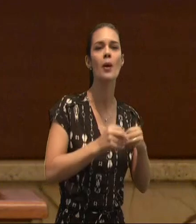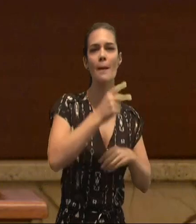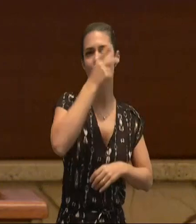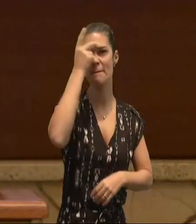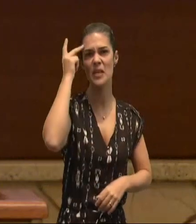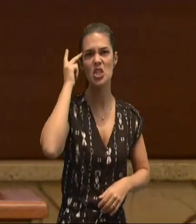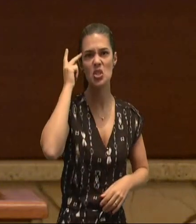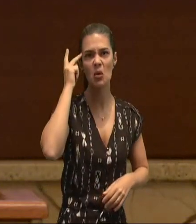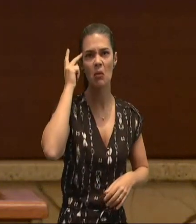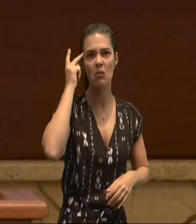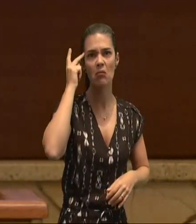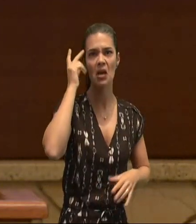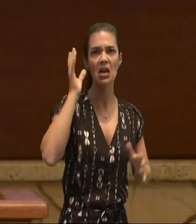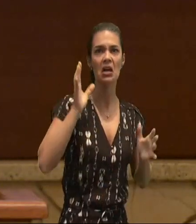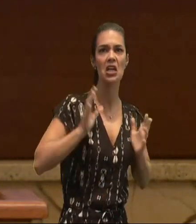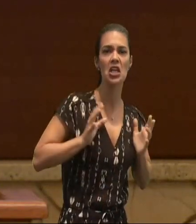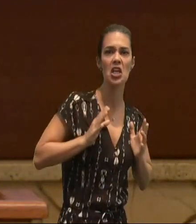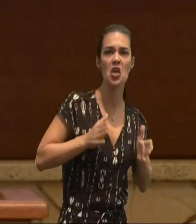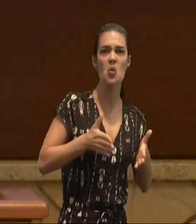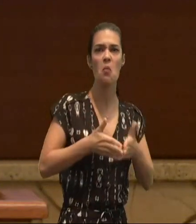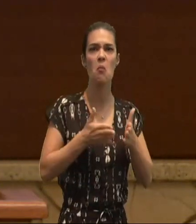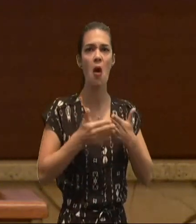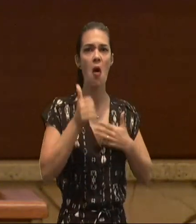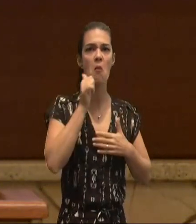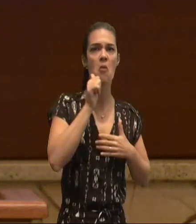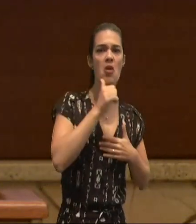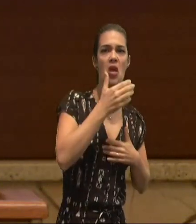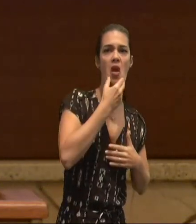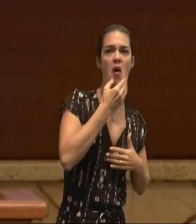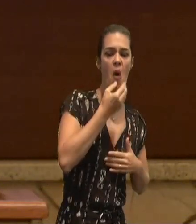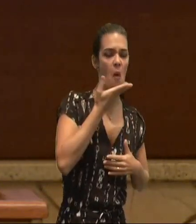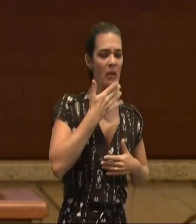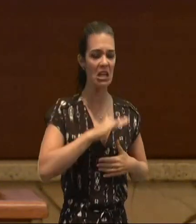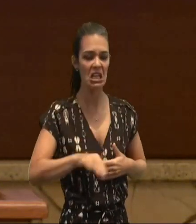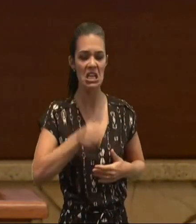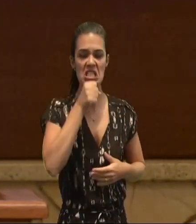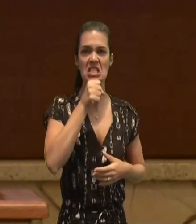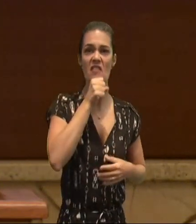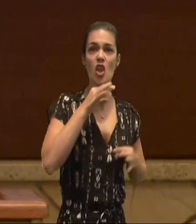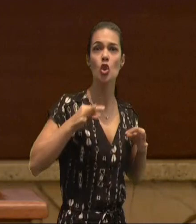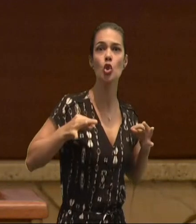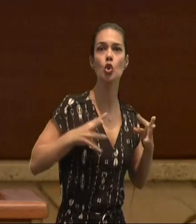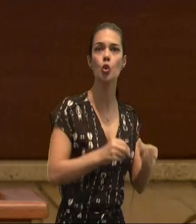acometidos de doenças terríveis, de tumores, provocando medo e pânico